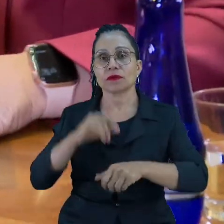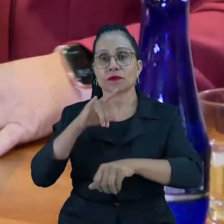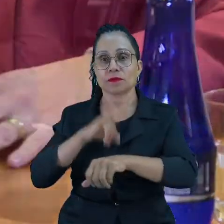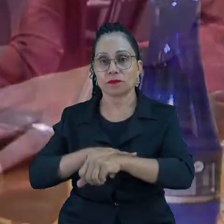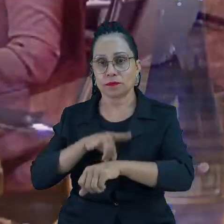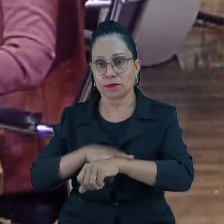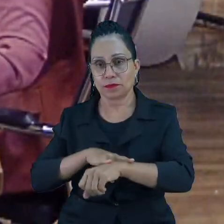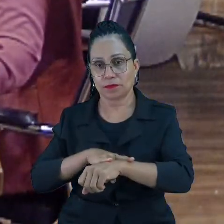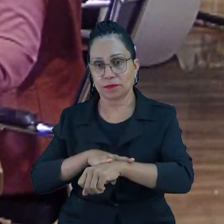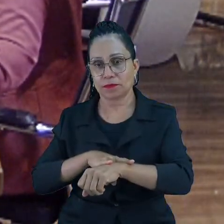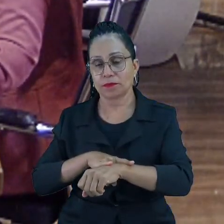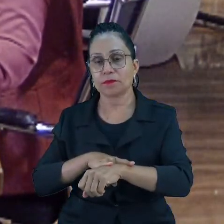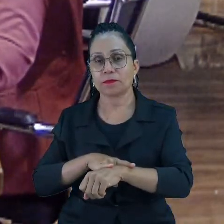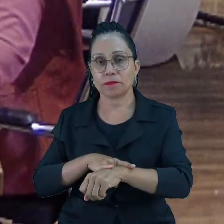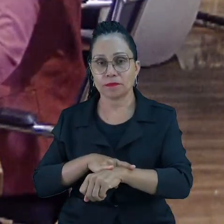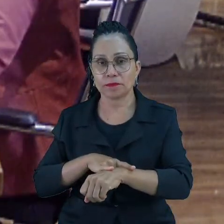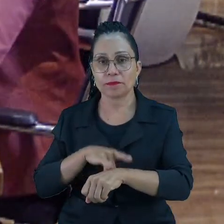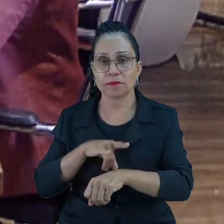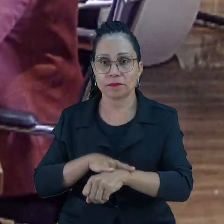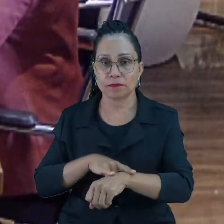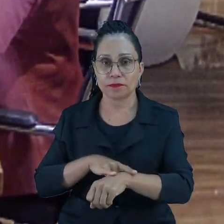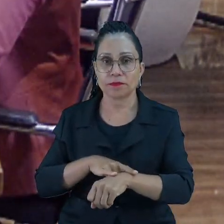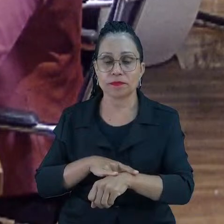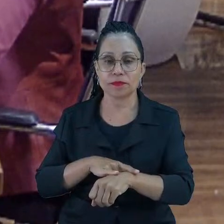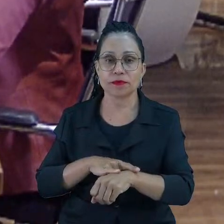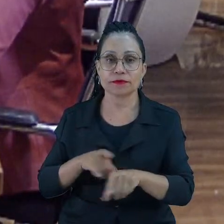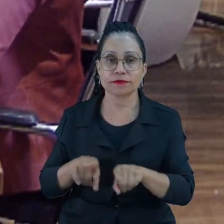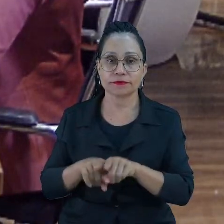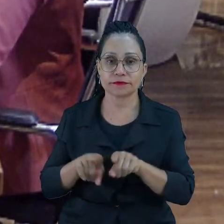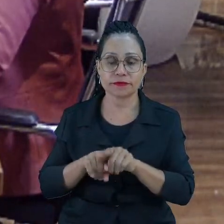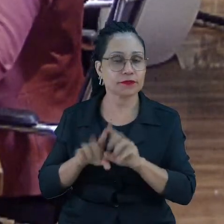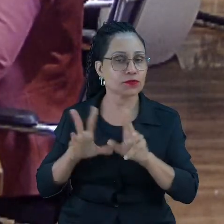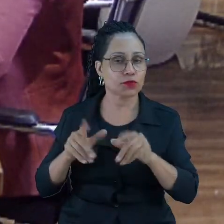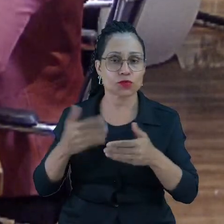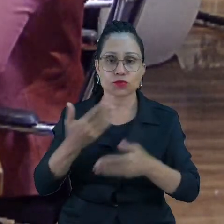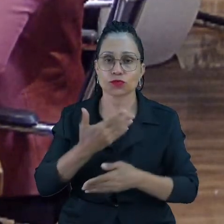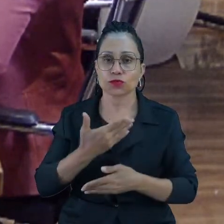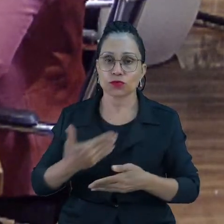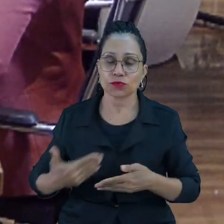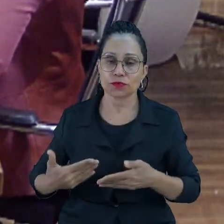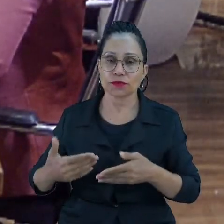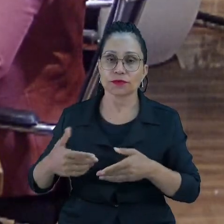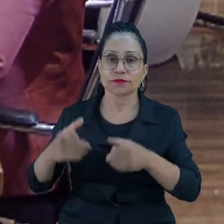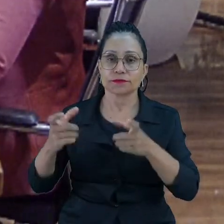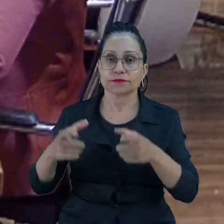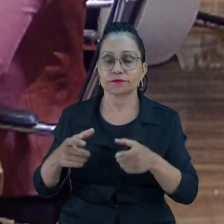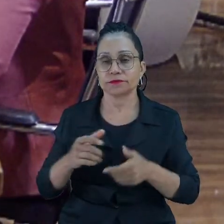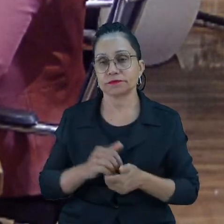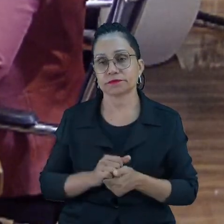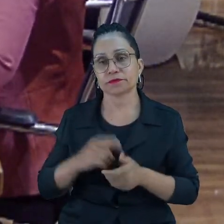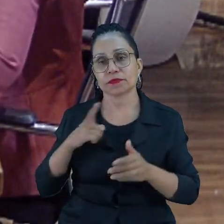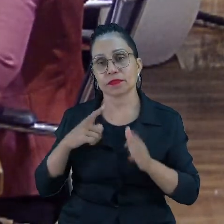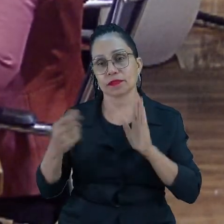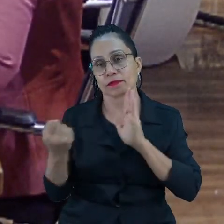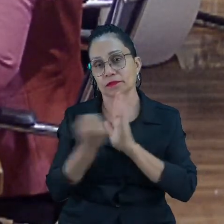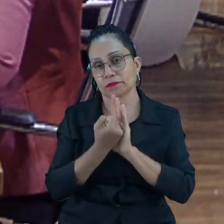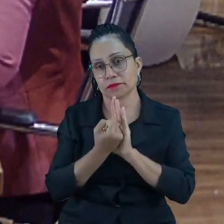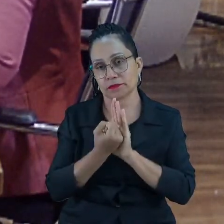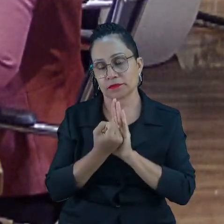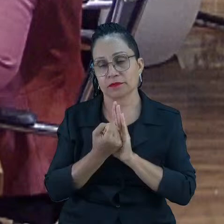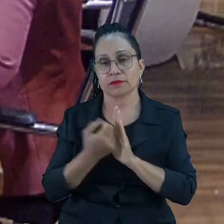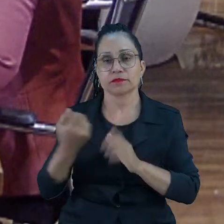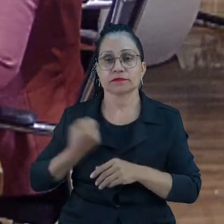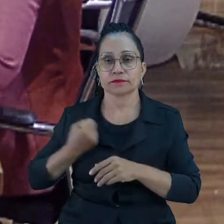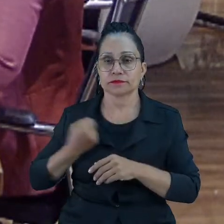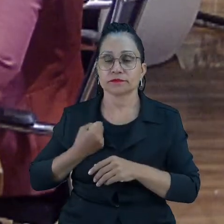os banheiros do Brasil. O Ministério Público, em parceria, fez. Sim, e lá tem, né, a informação, né, do número que você